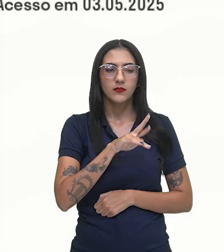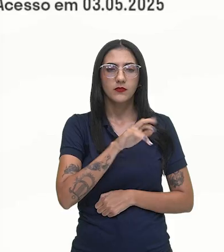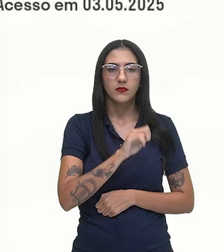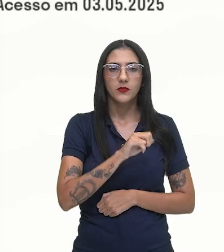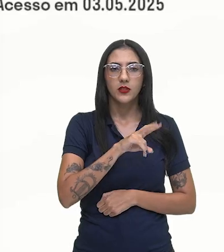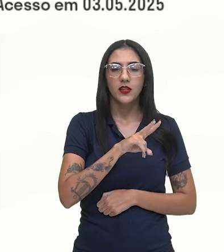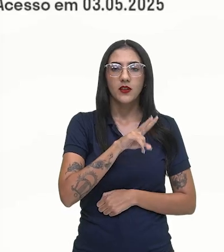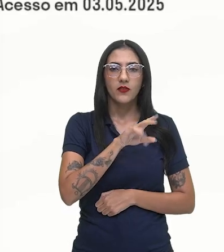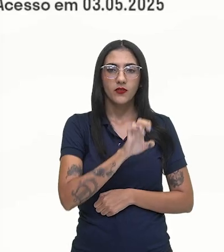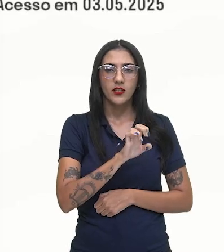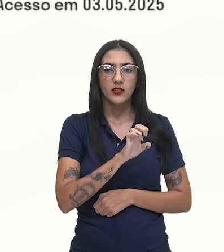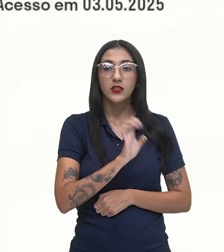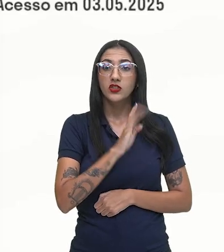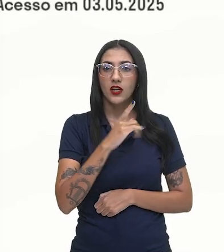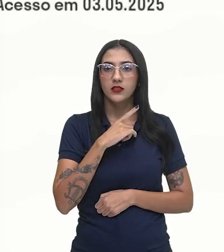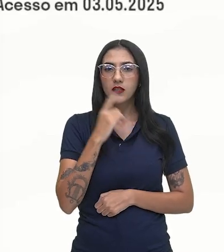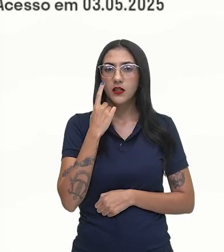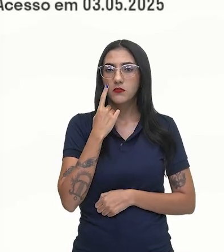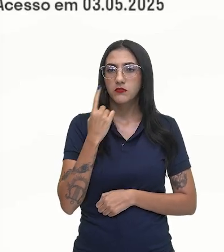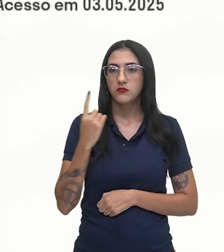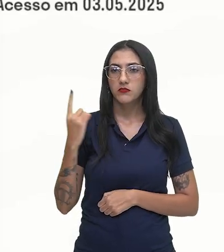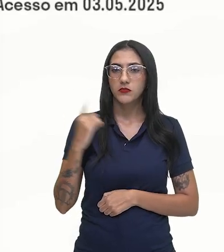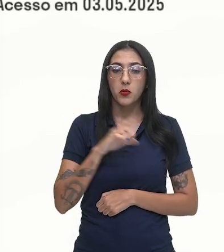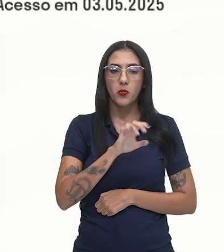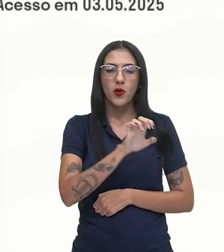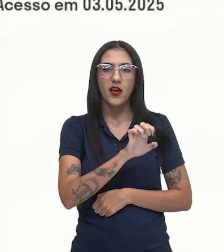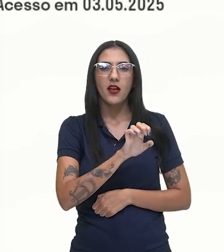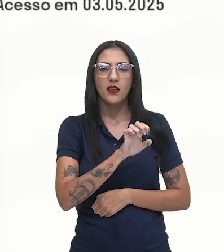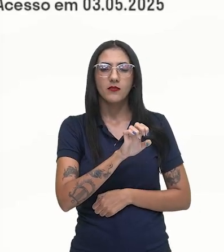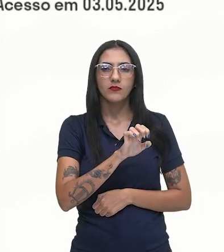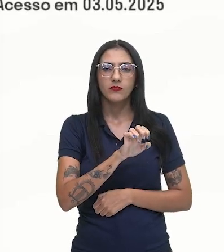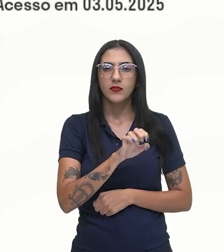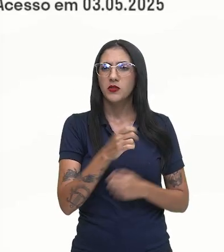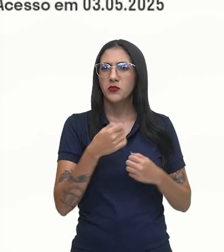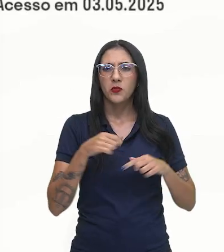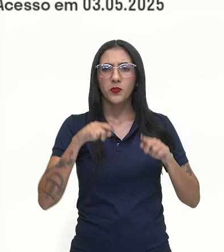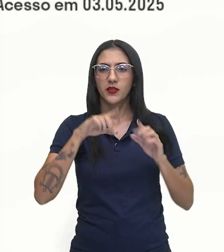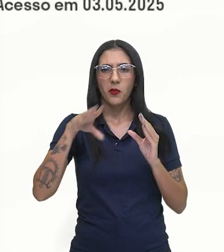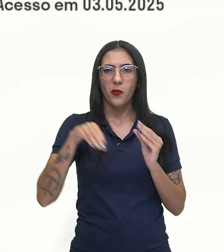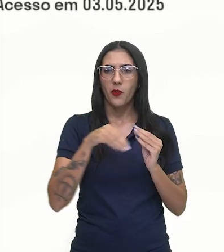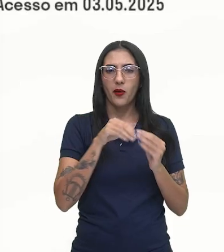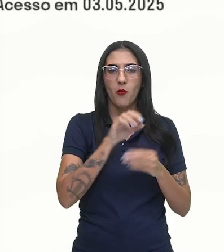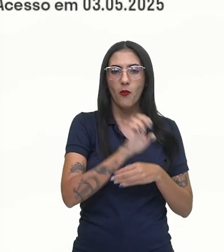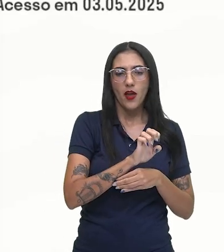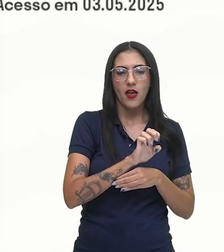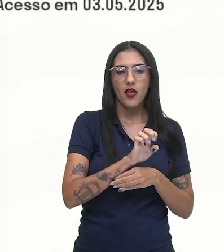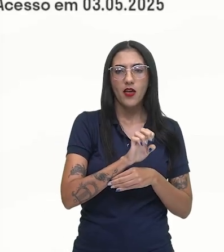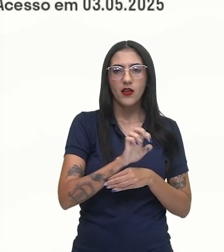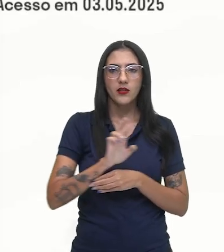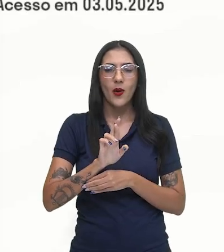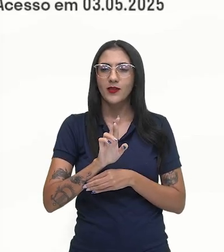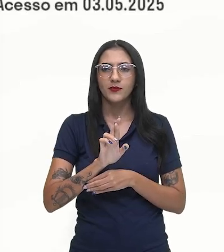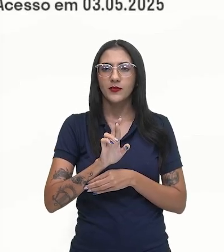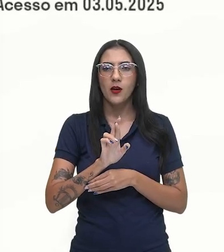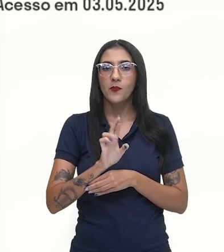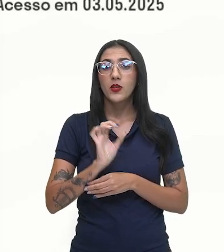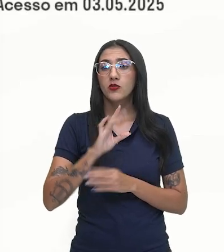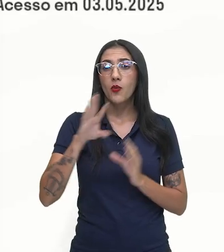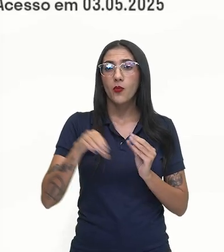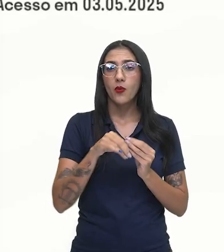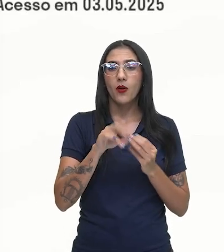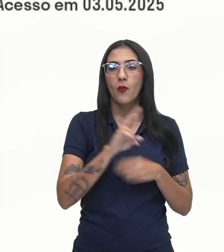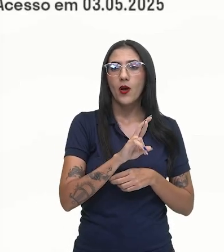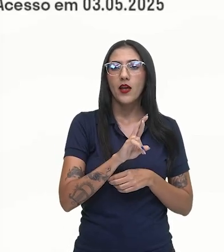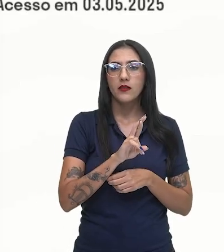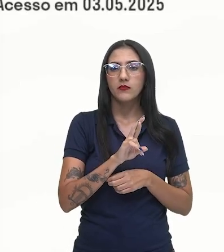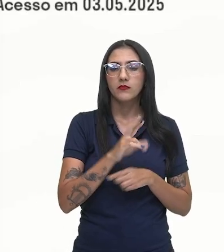brave, ele já termina em E. Eu não preciso acrescentar mais um E e outro R, não. Nesse caso, eu vou acrescentar só o R,